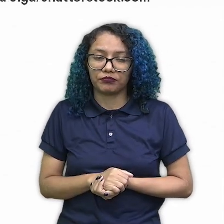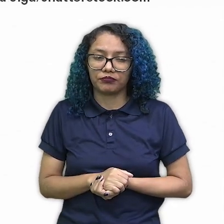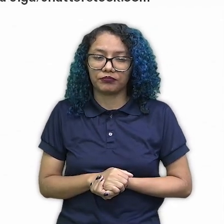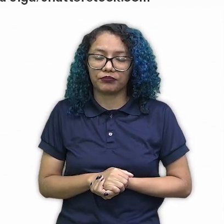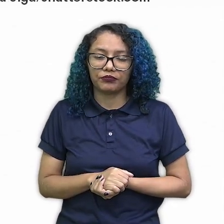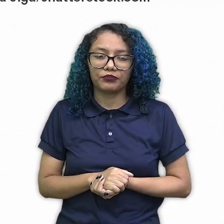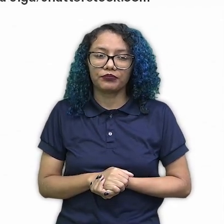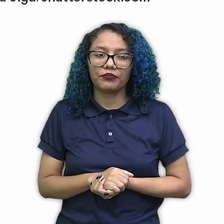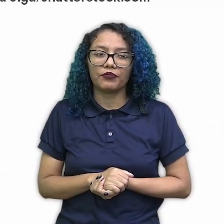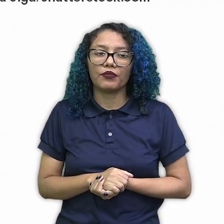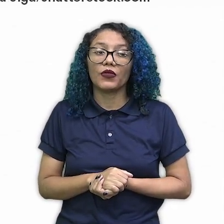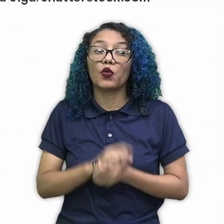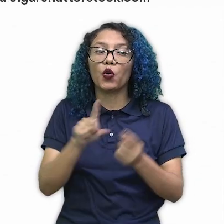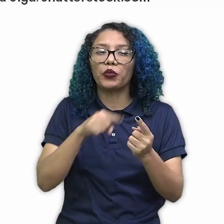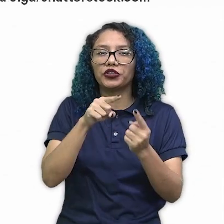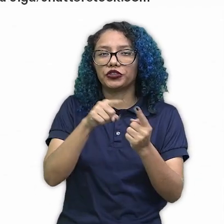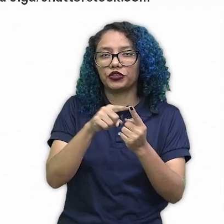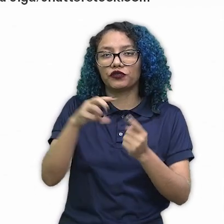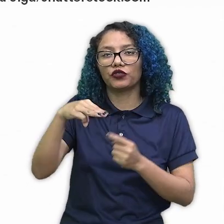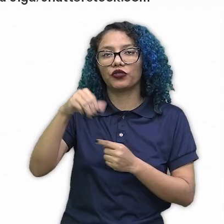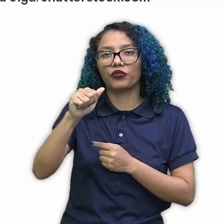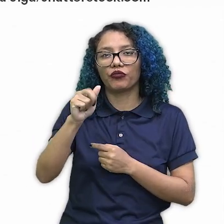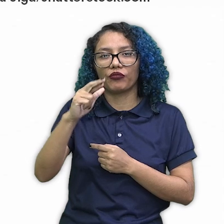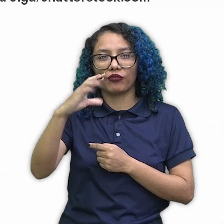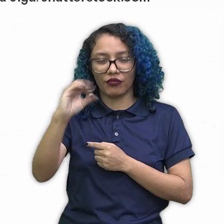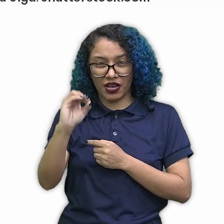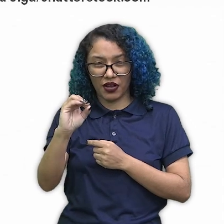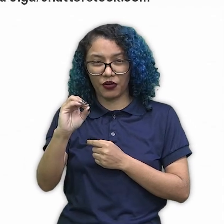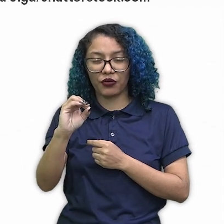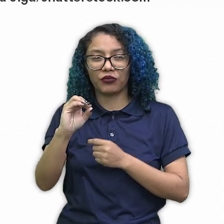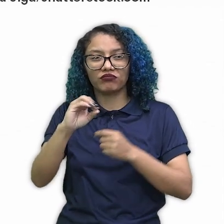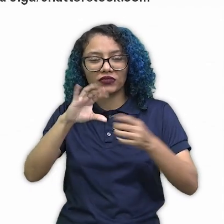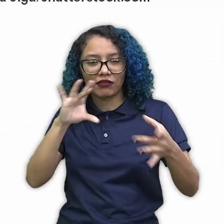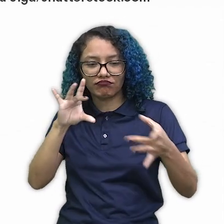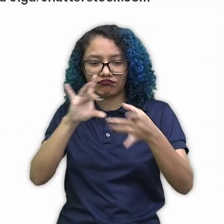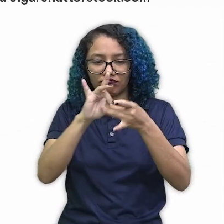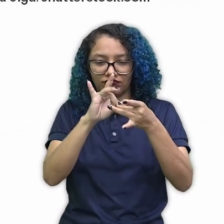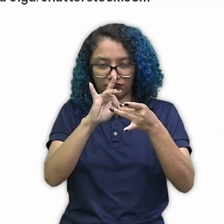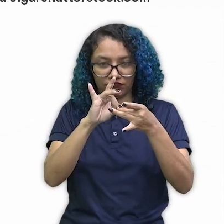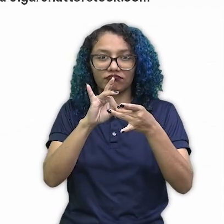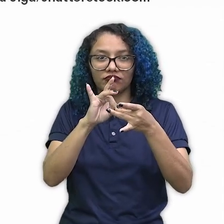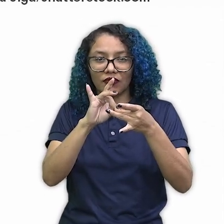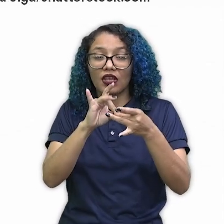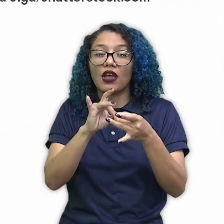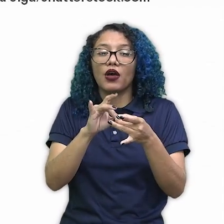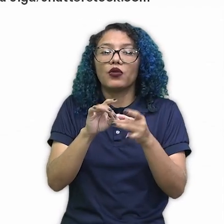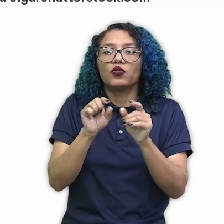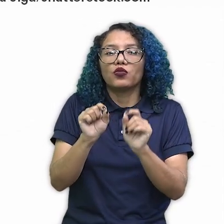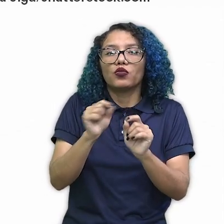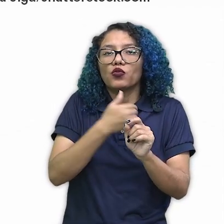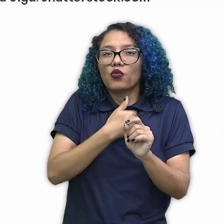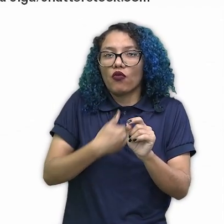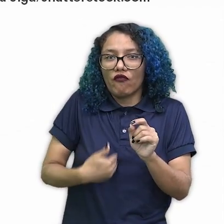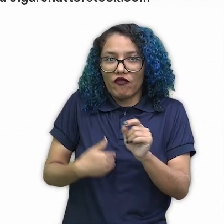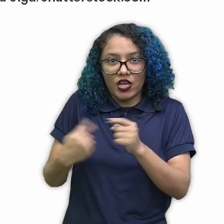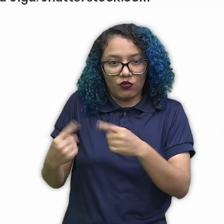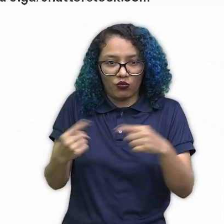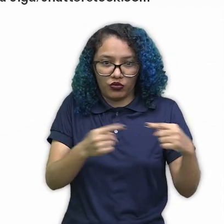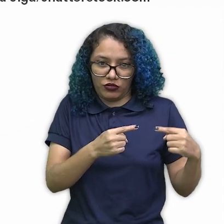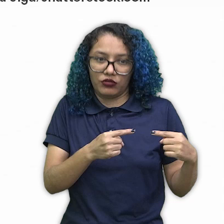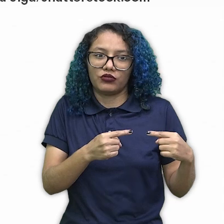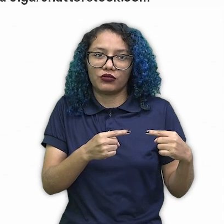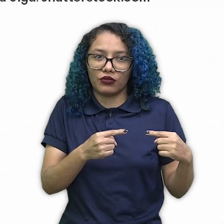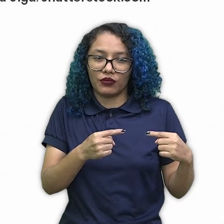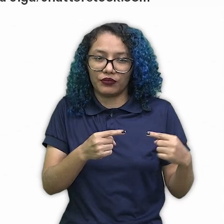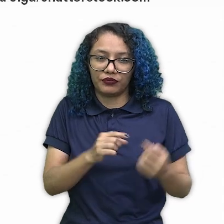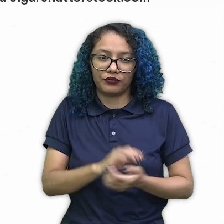do macropoder deverá ser entendida apenas na estruturação do Estado político. Nessa concepção, para